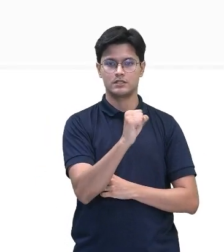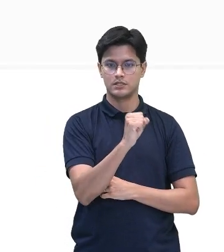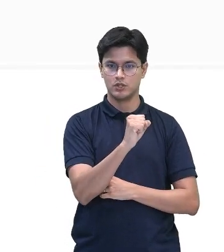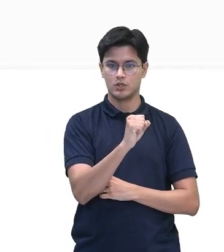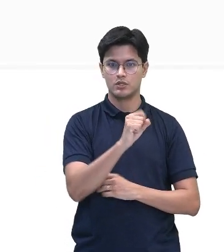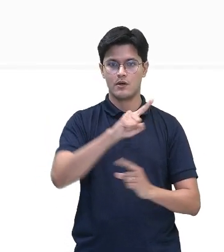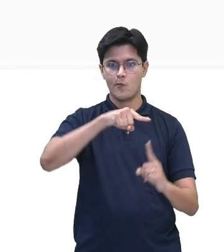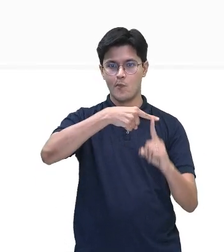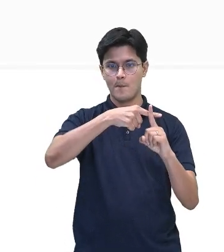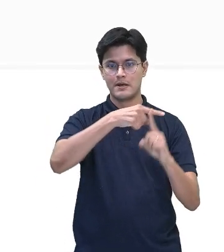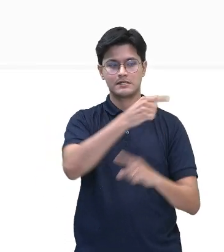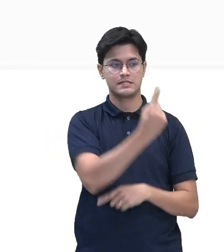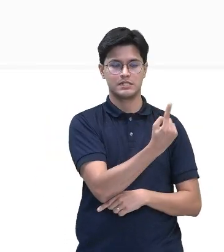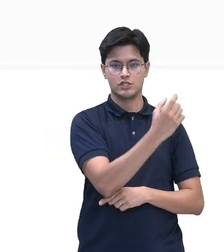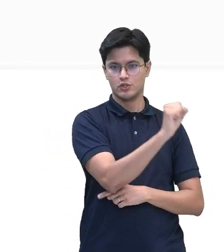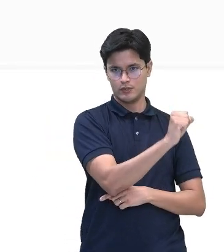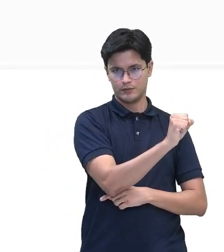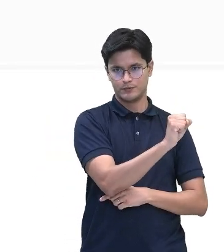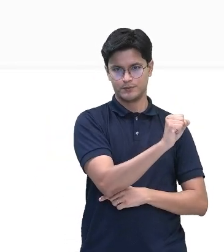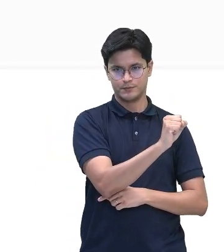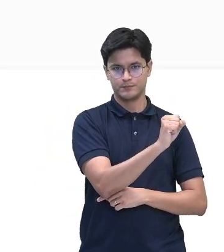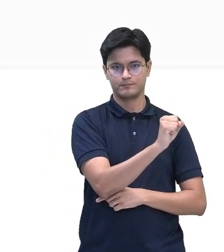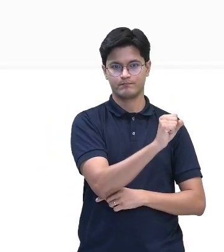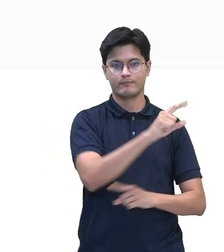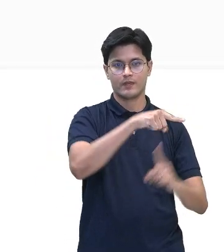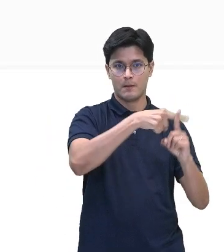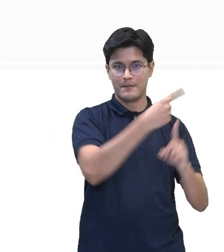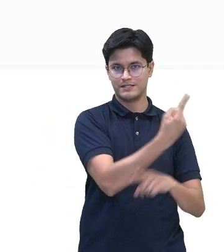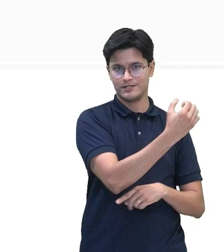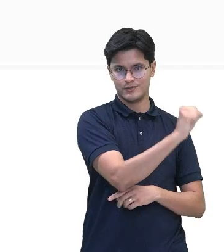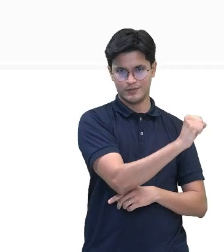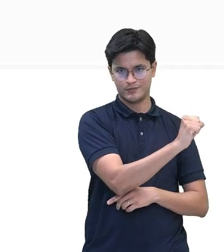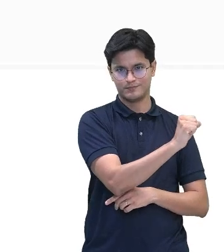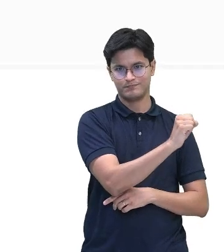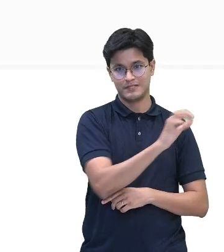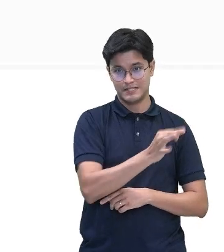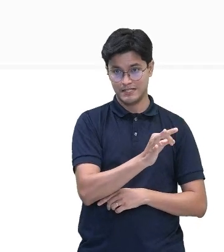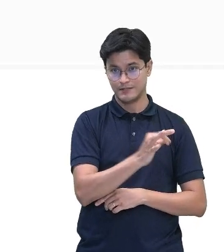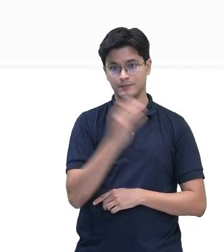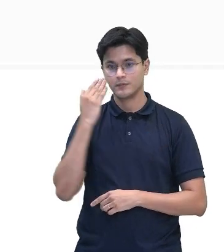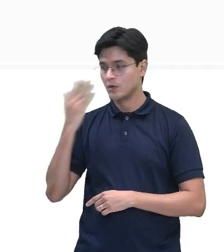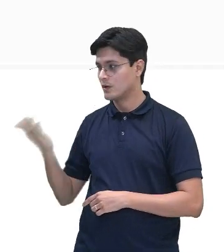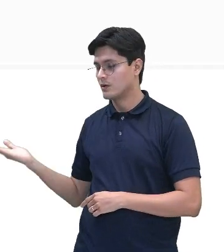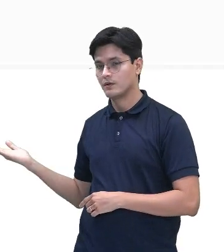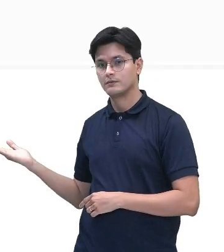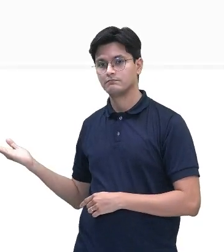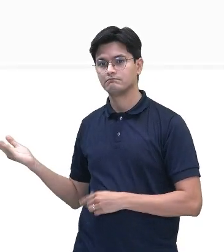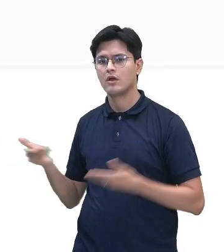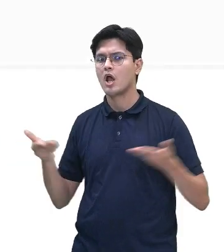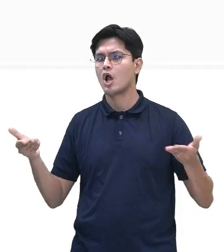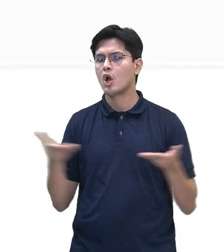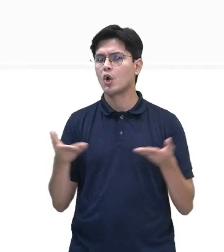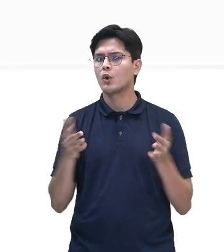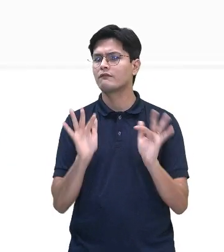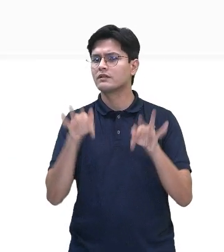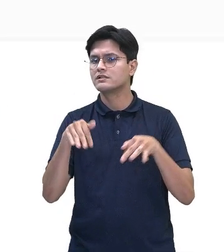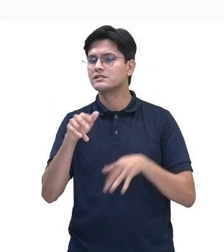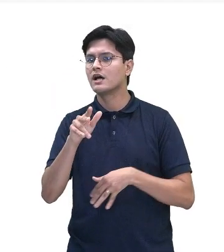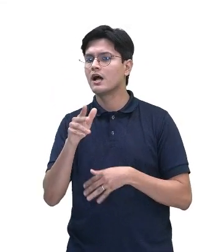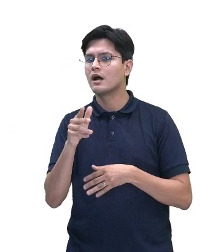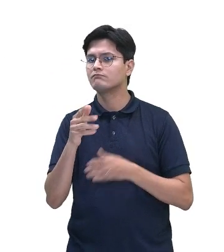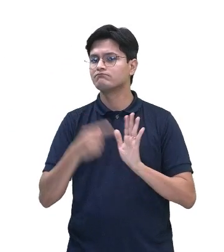mais 18. Mais 18. Certo? E aí a gente agora vai finalizar com a nossa resposta, né?